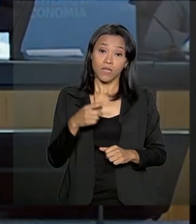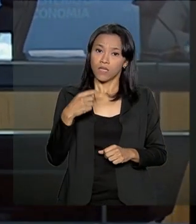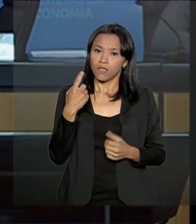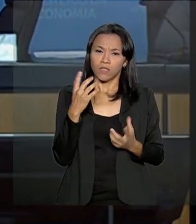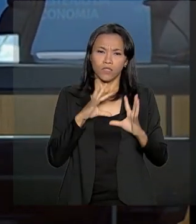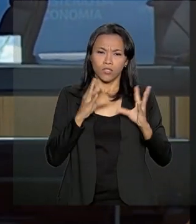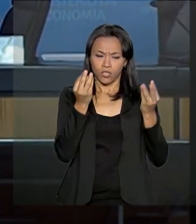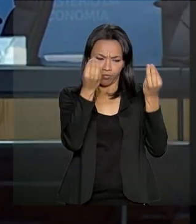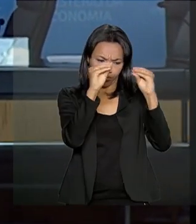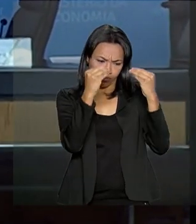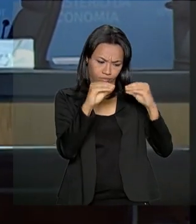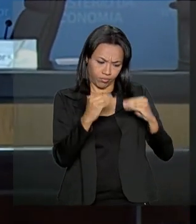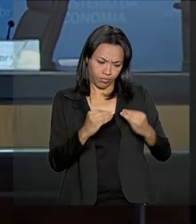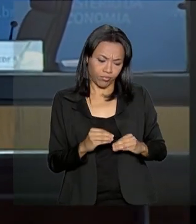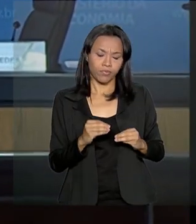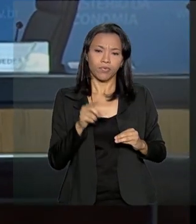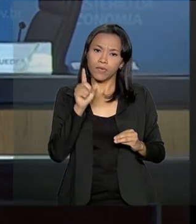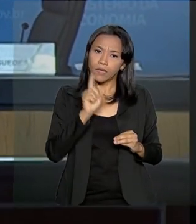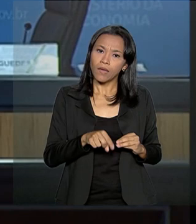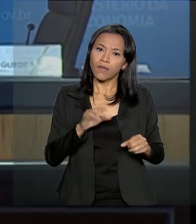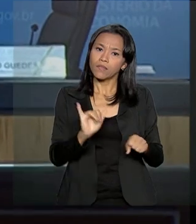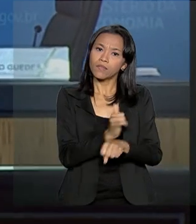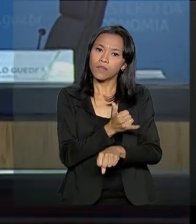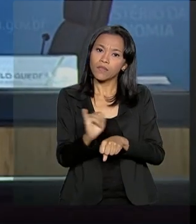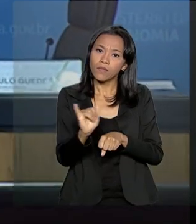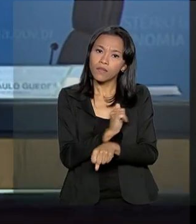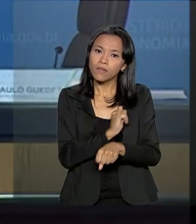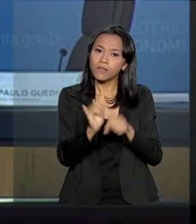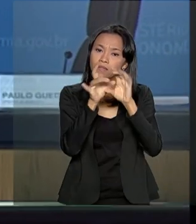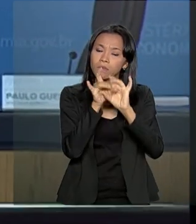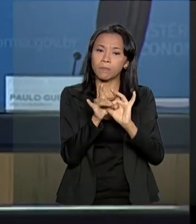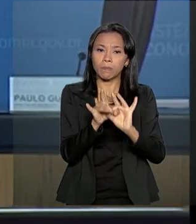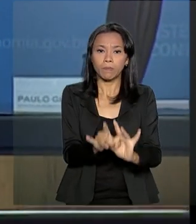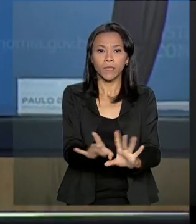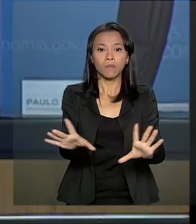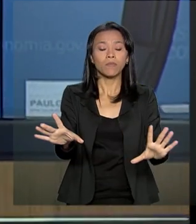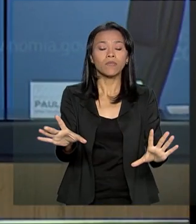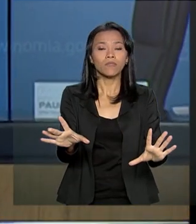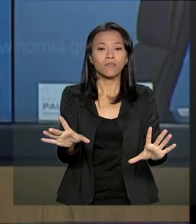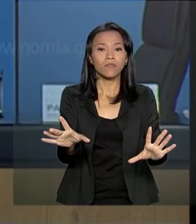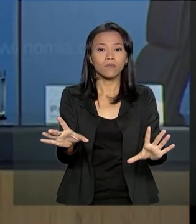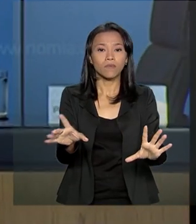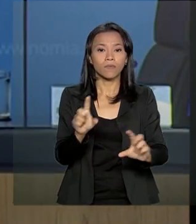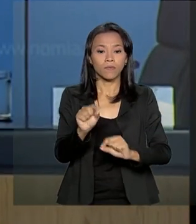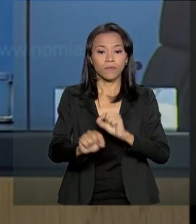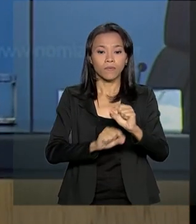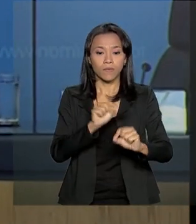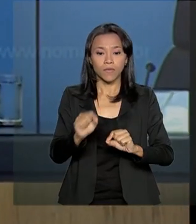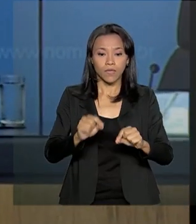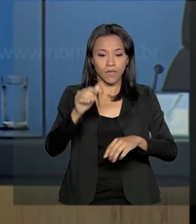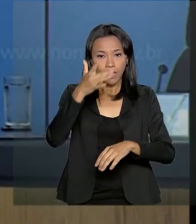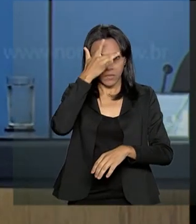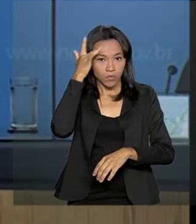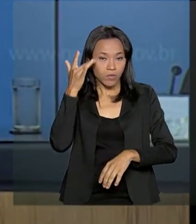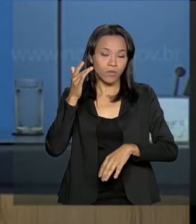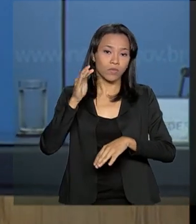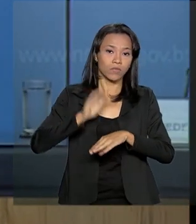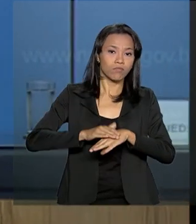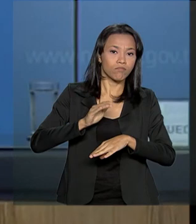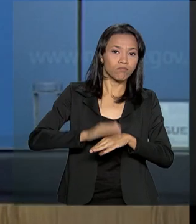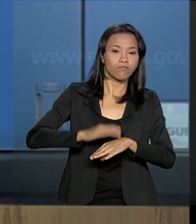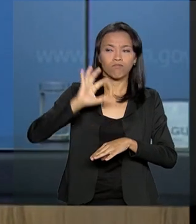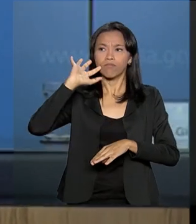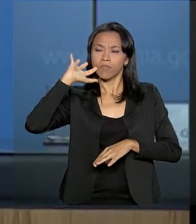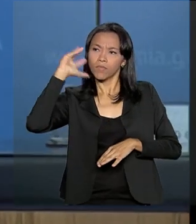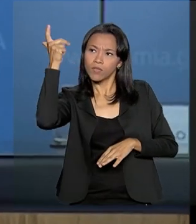dados realmente de uma forma estratégica que permita aos tomadores de decisão tomarem